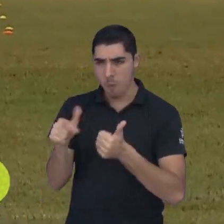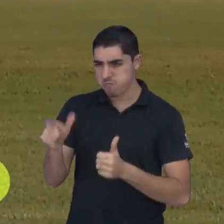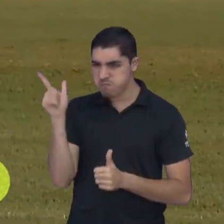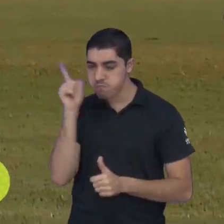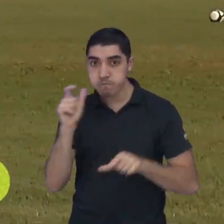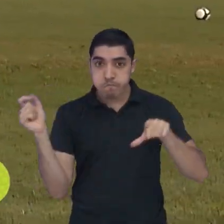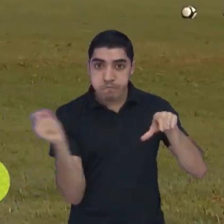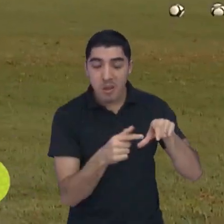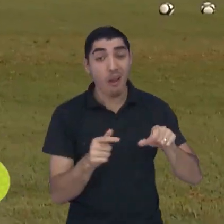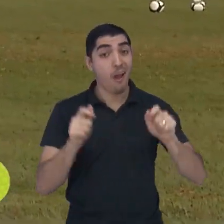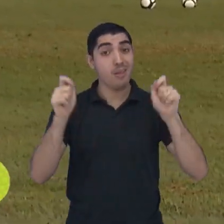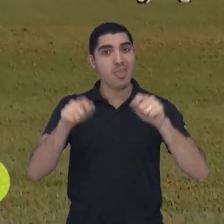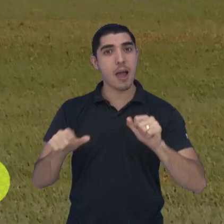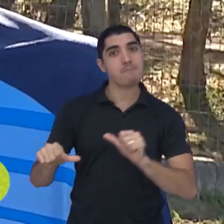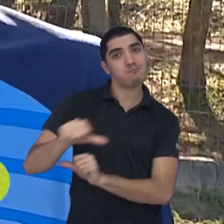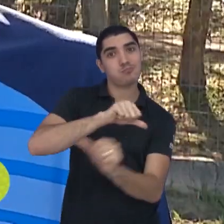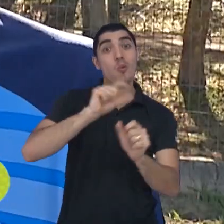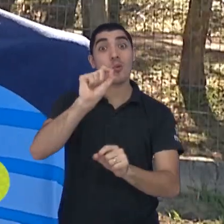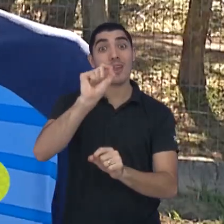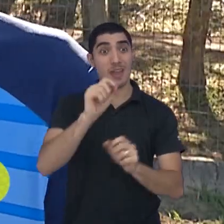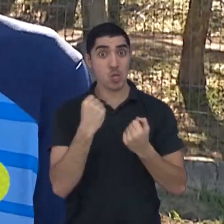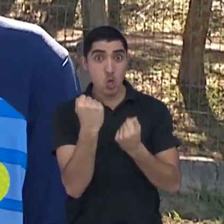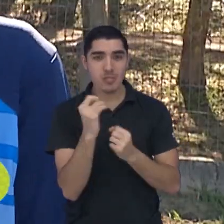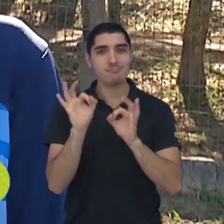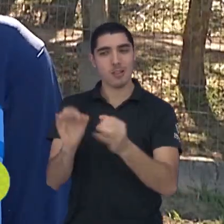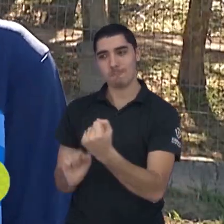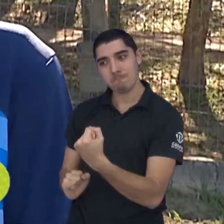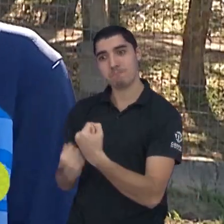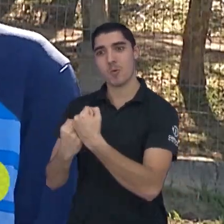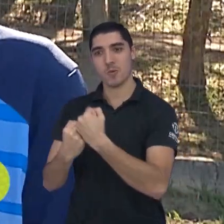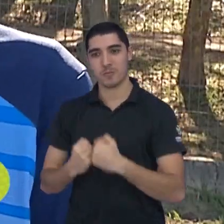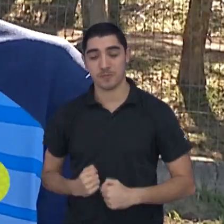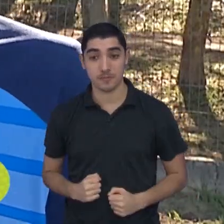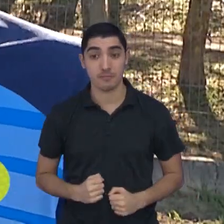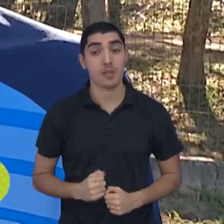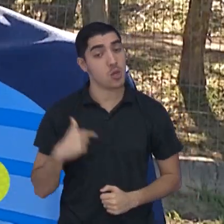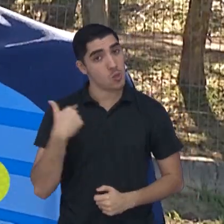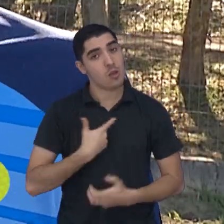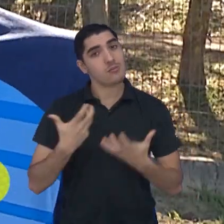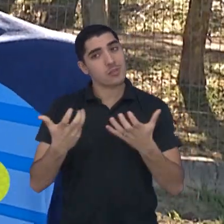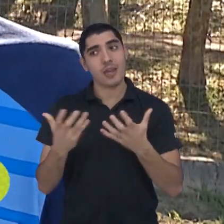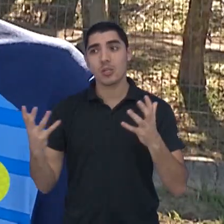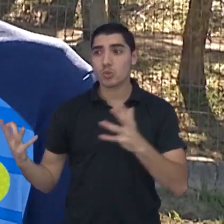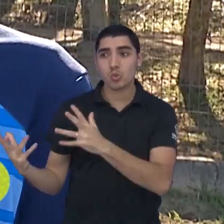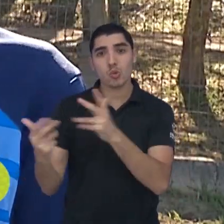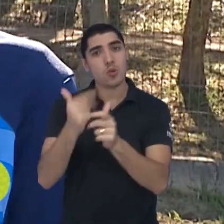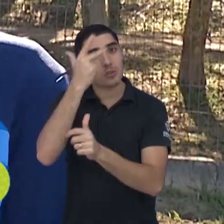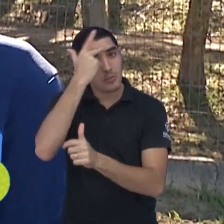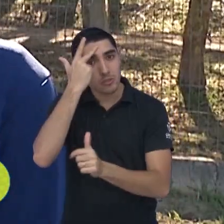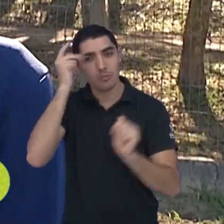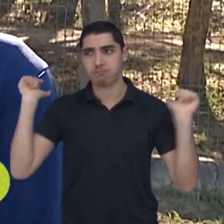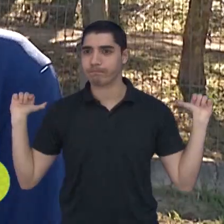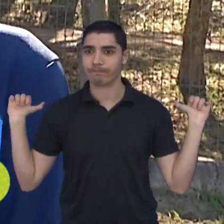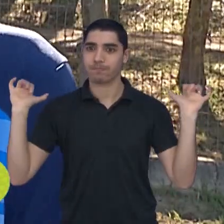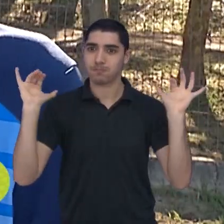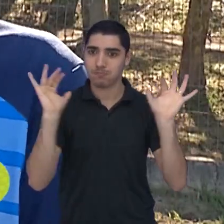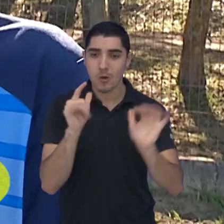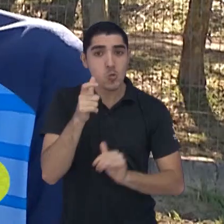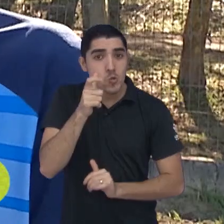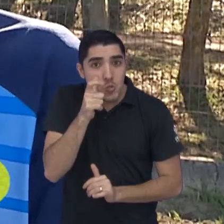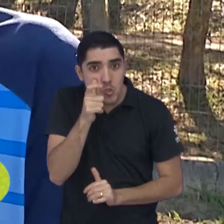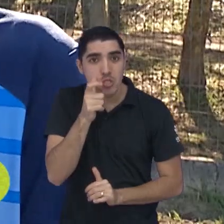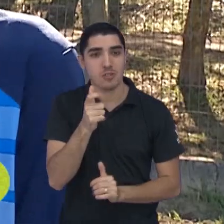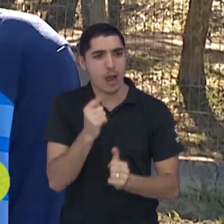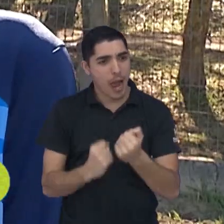pode se transformar em apoio. O que a gente precisa ter é o convite, a presença deles e a pressão deles, que pode se tornar